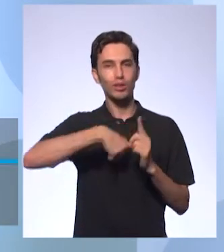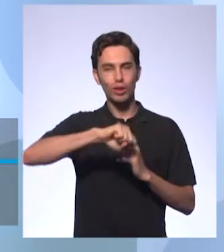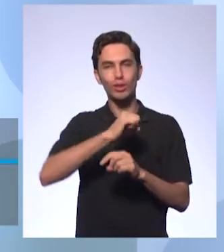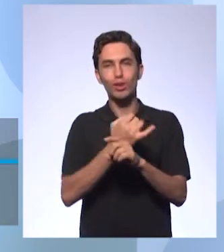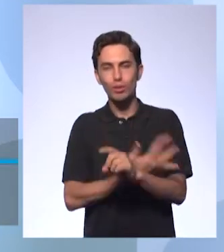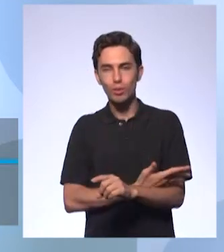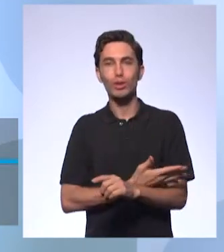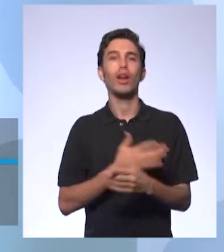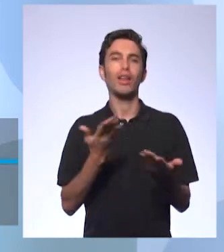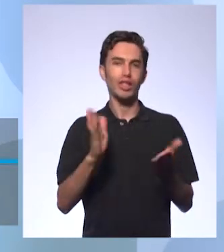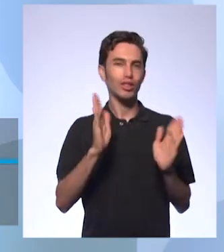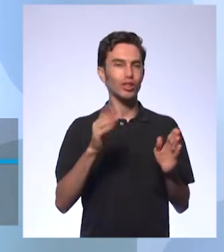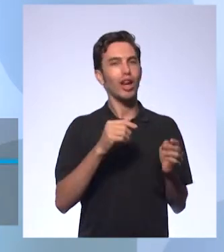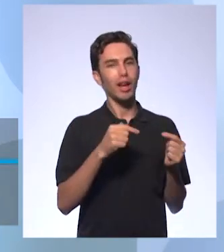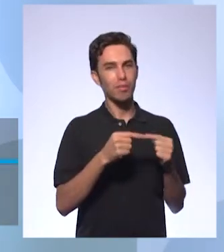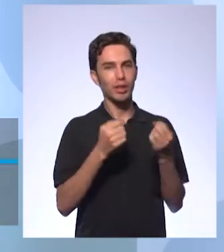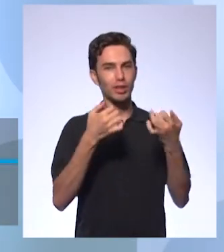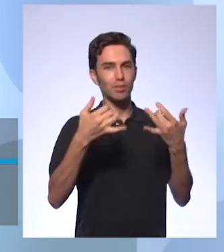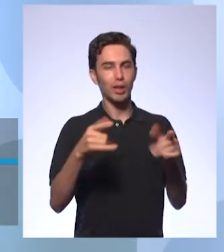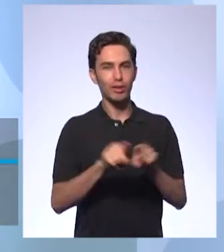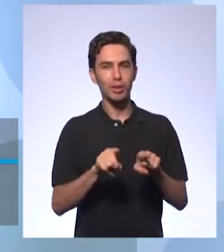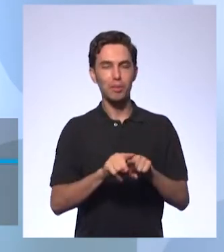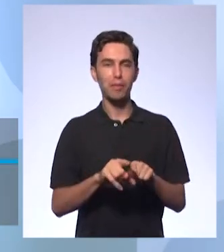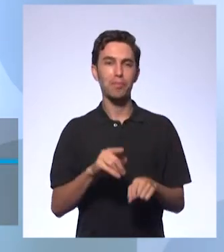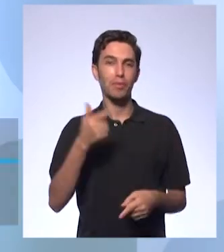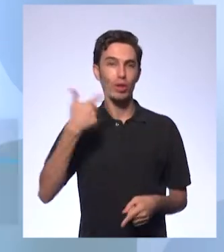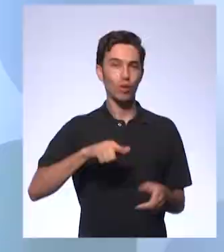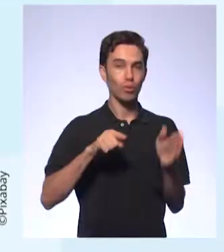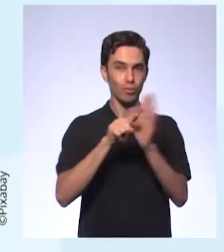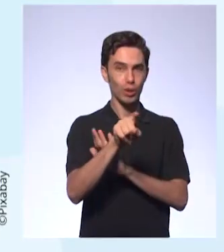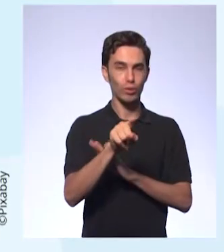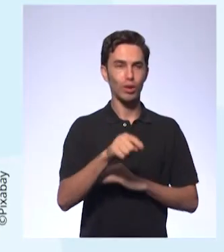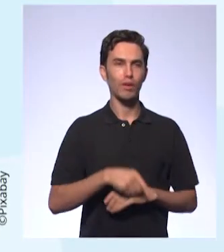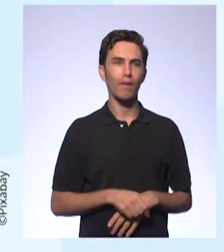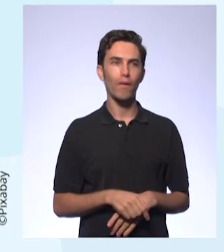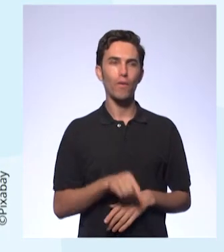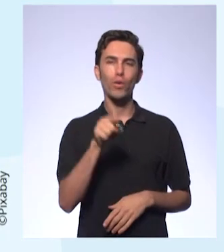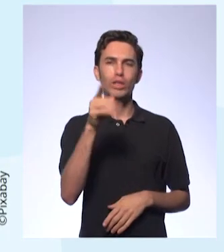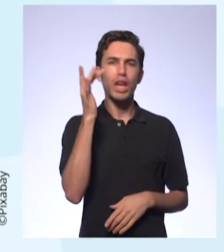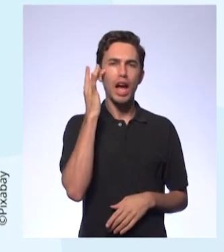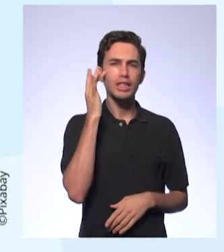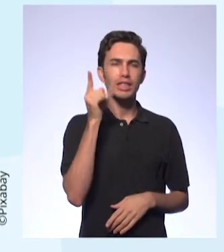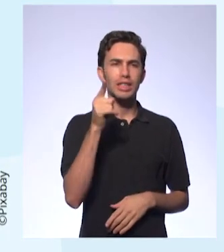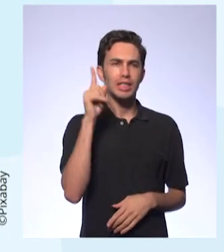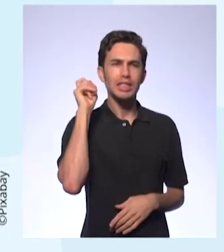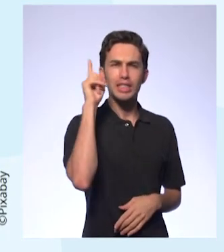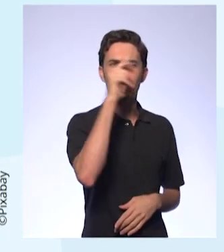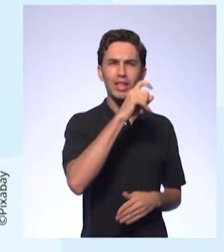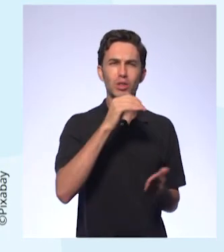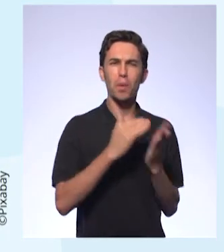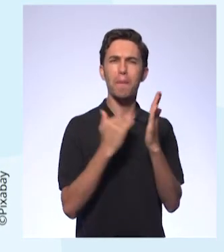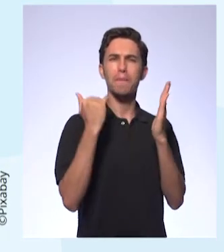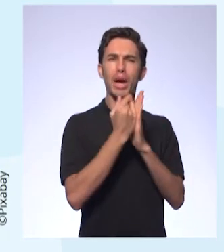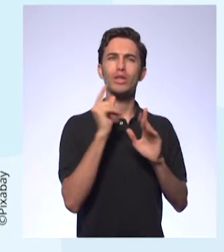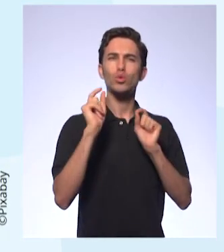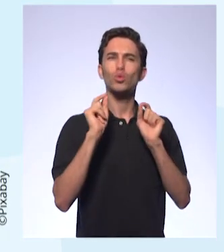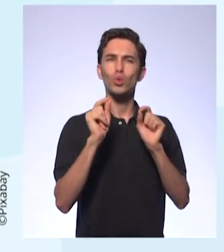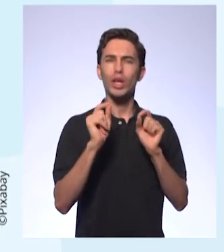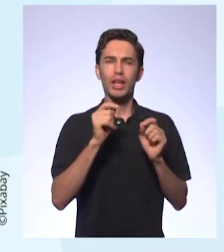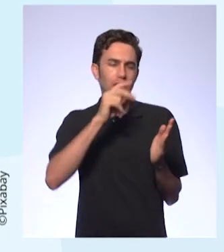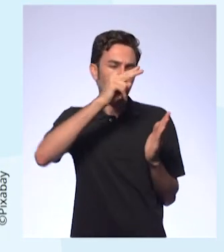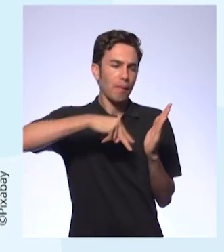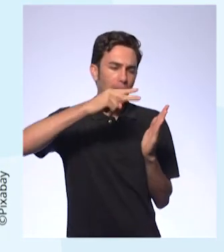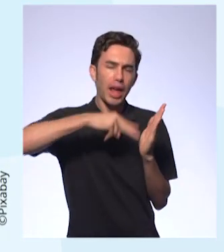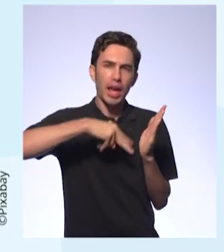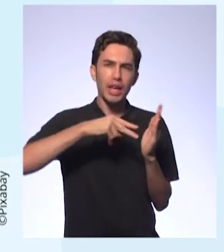falando sobre isso. Vamos para mais uma pergunta. No que você sente mais dificuldade em relação às práticas de